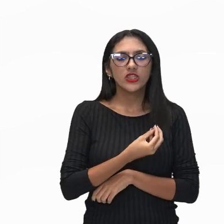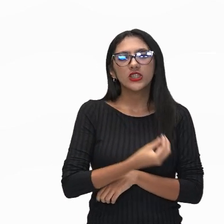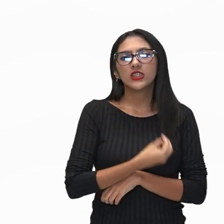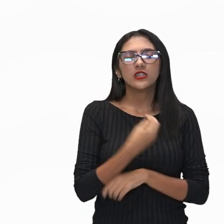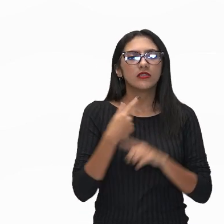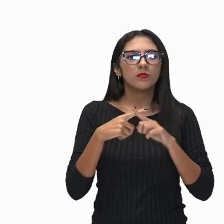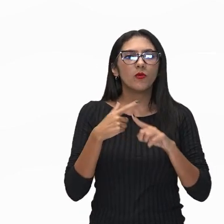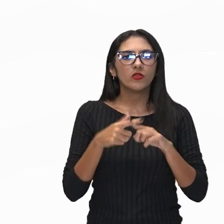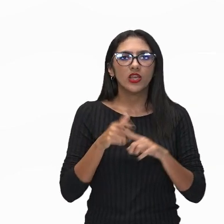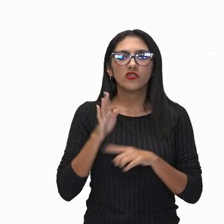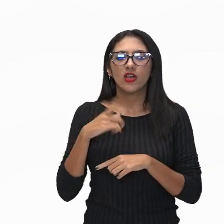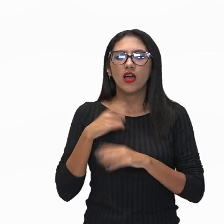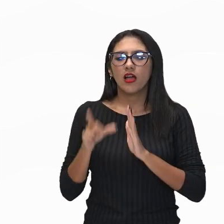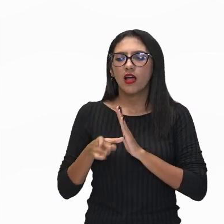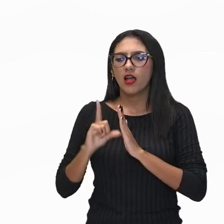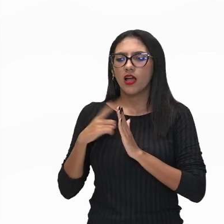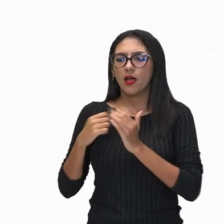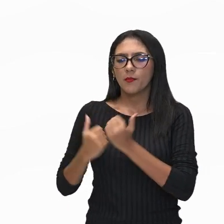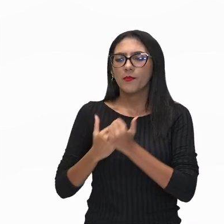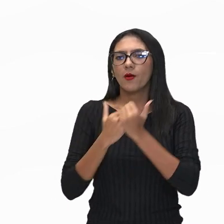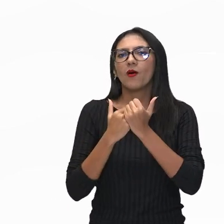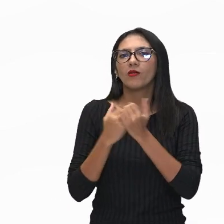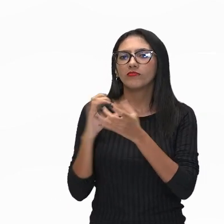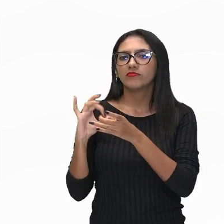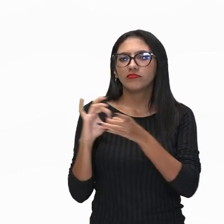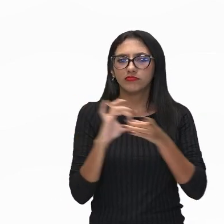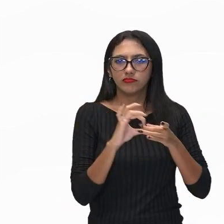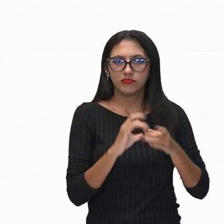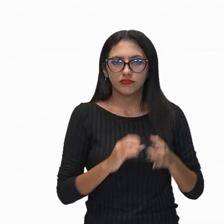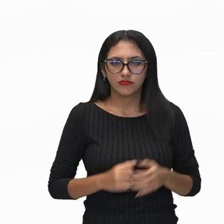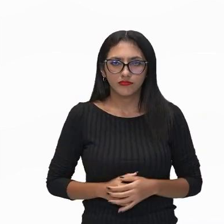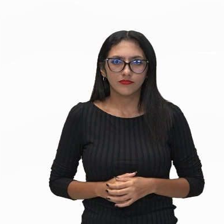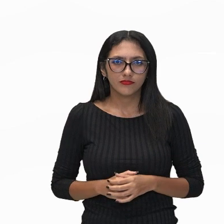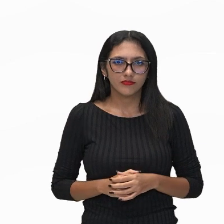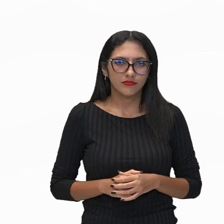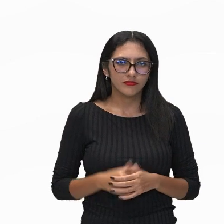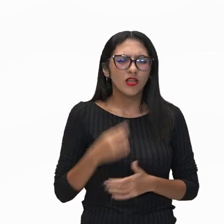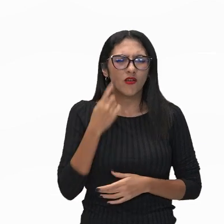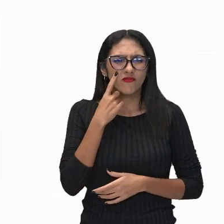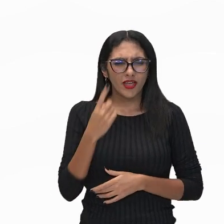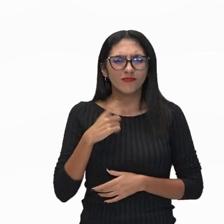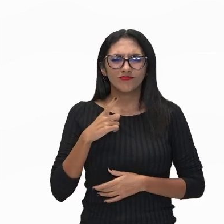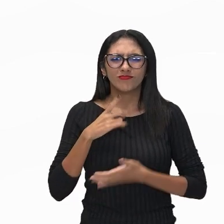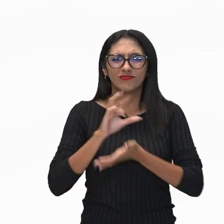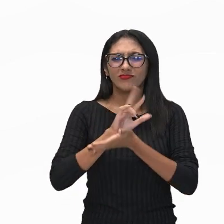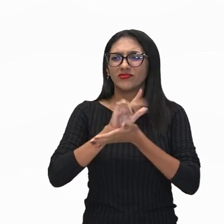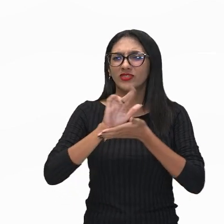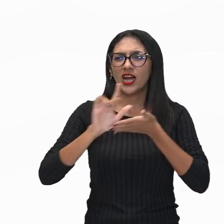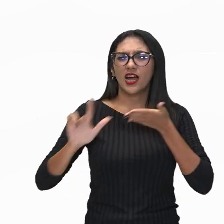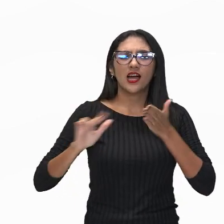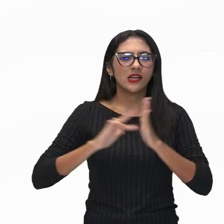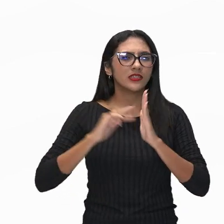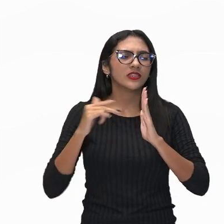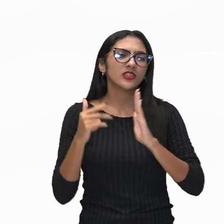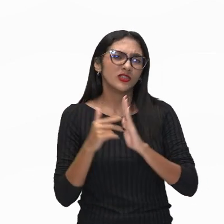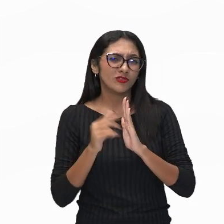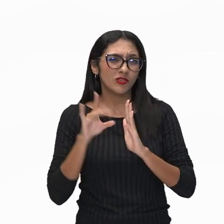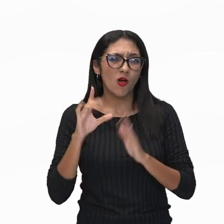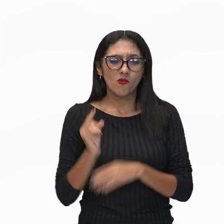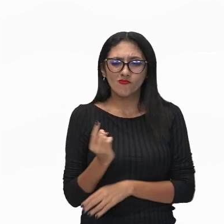outras pessoas também são. Olha quanto conteúdo, quanto significado tem dentro de